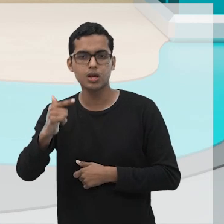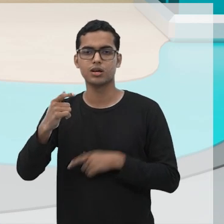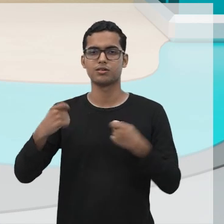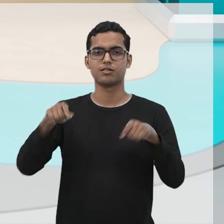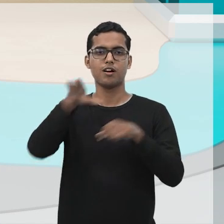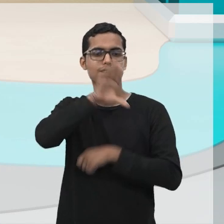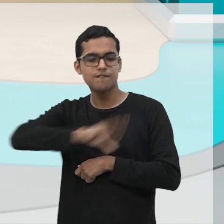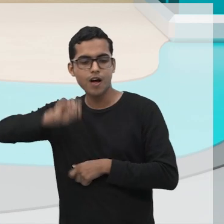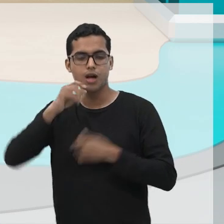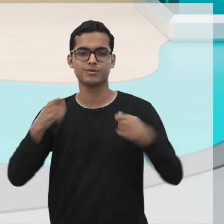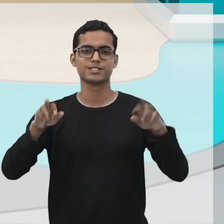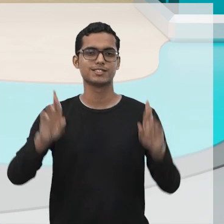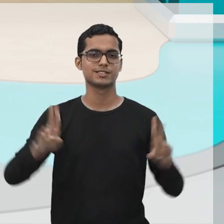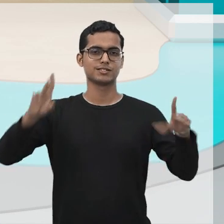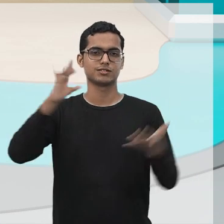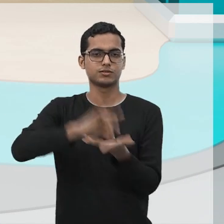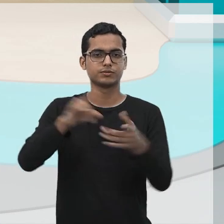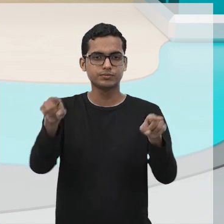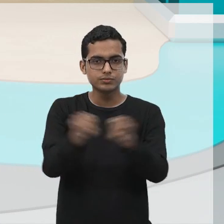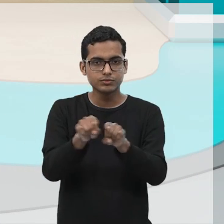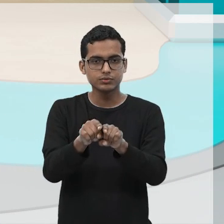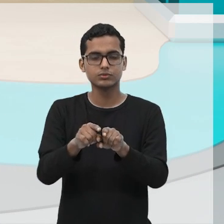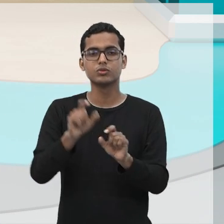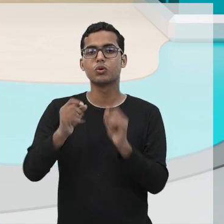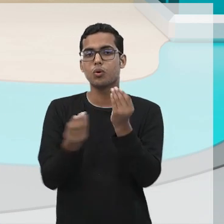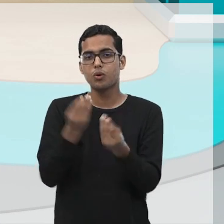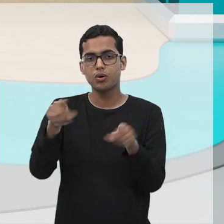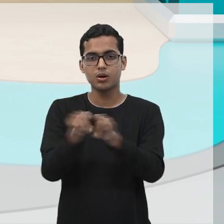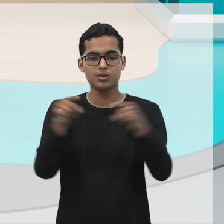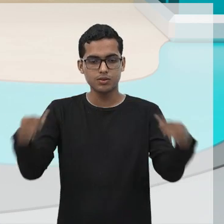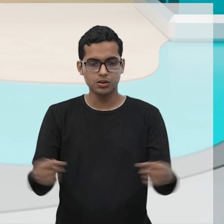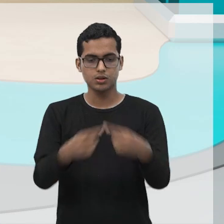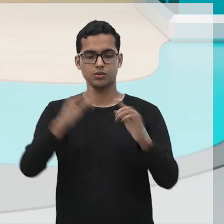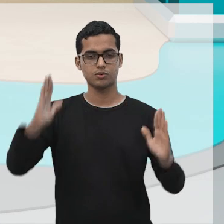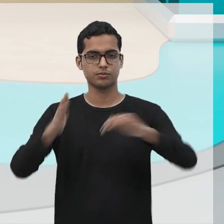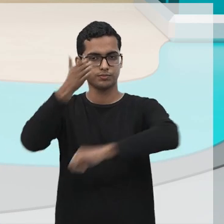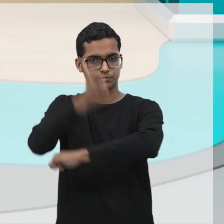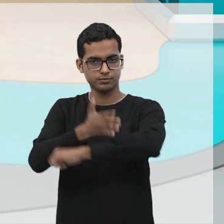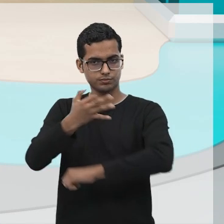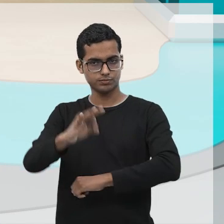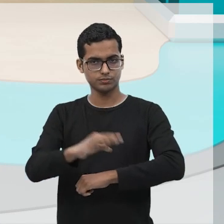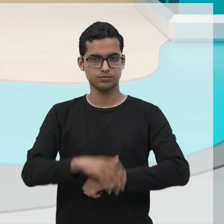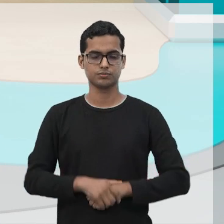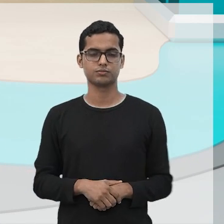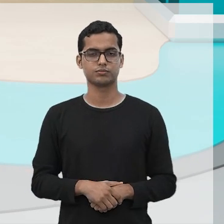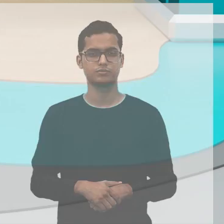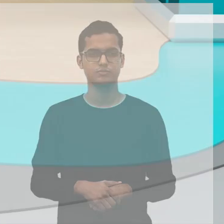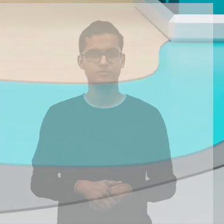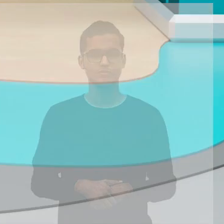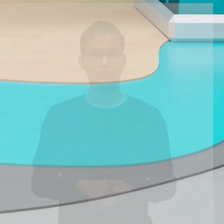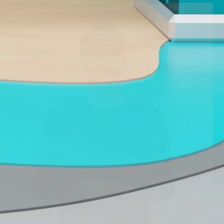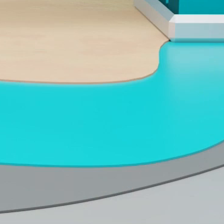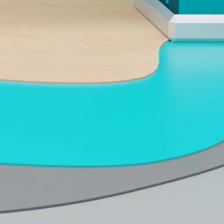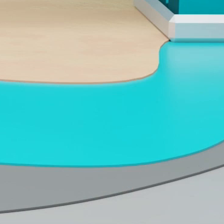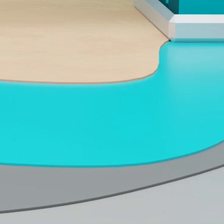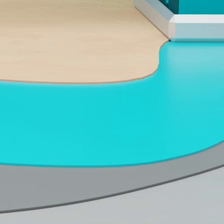ser diferente, ele vai ter que falar de acordo com a época, então ele tem que estar de acordo. Então, isso aí tem que ter